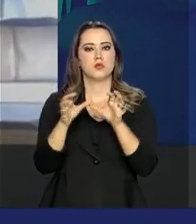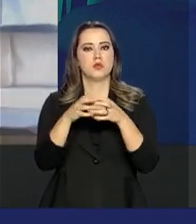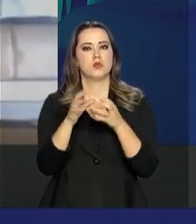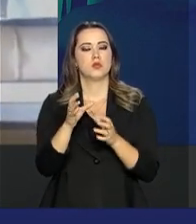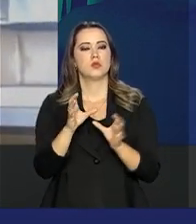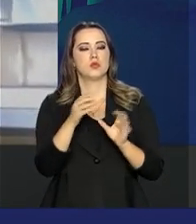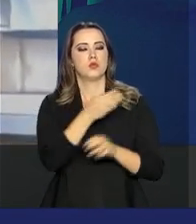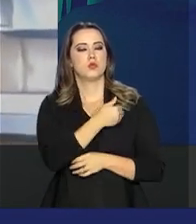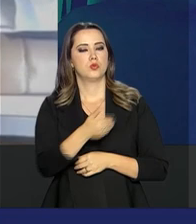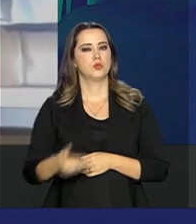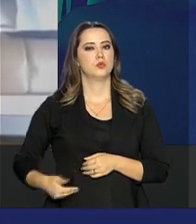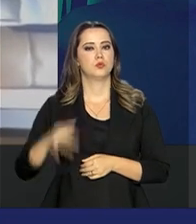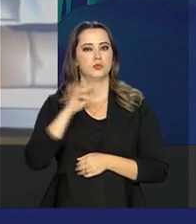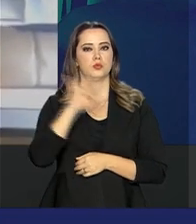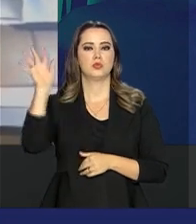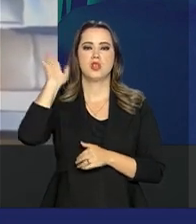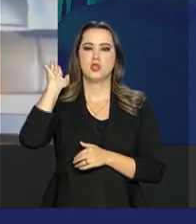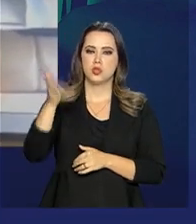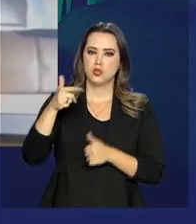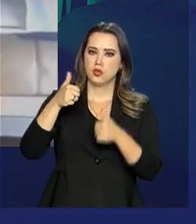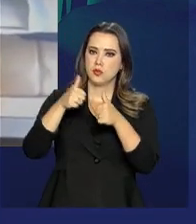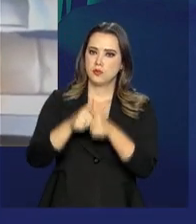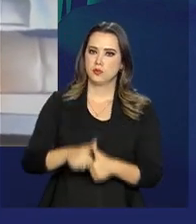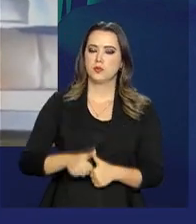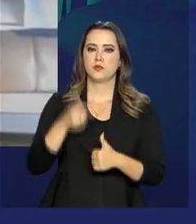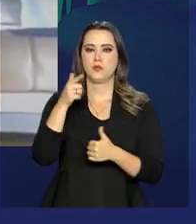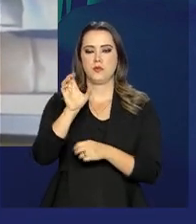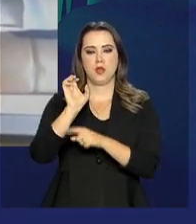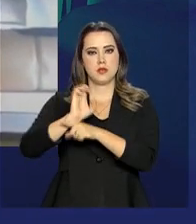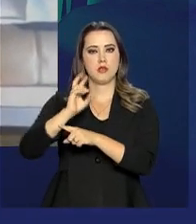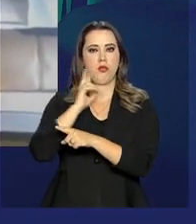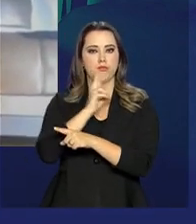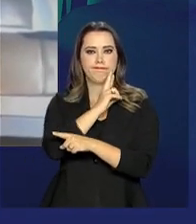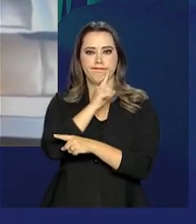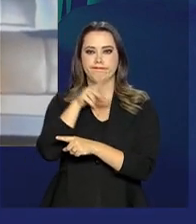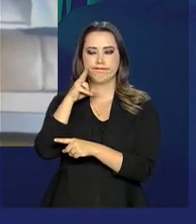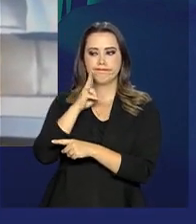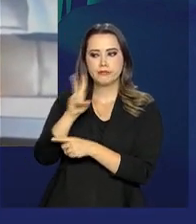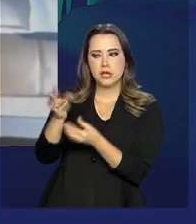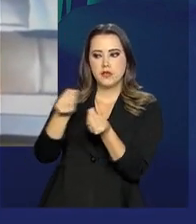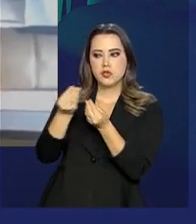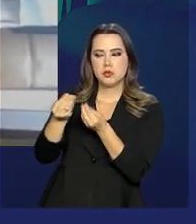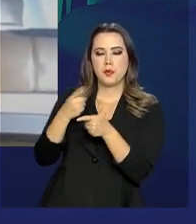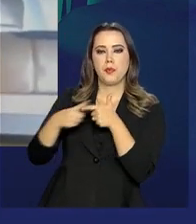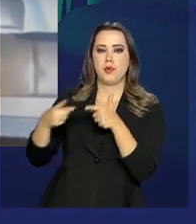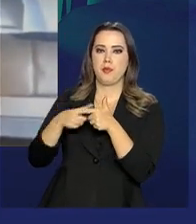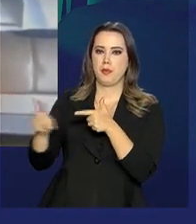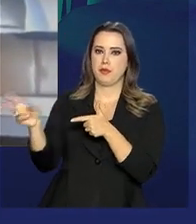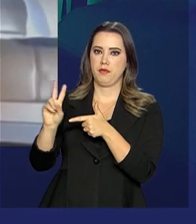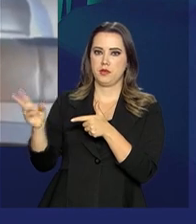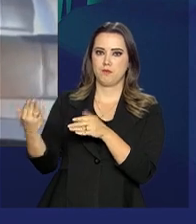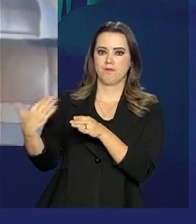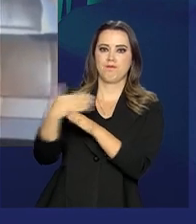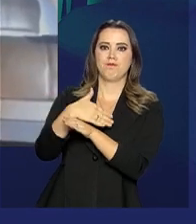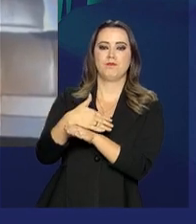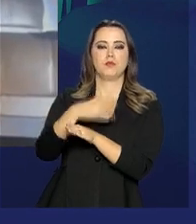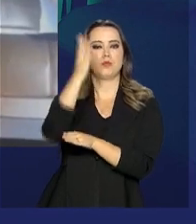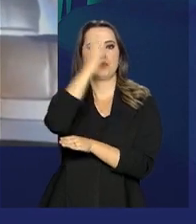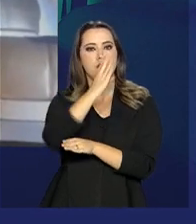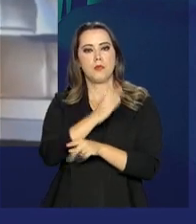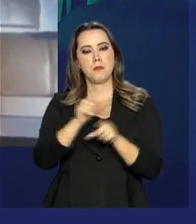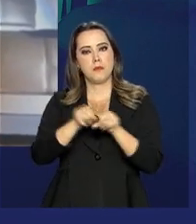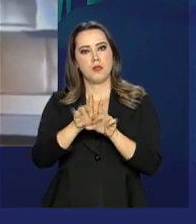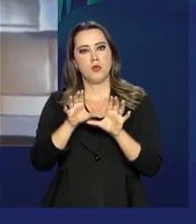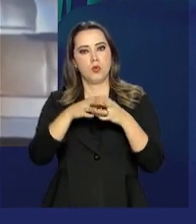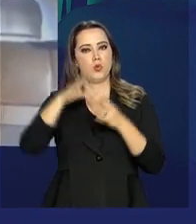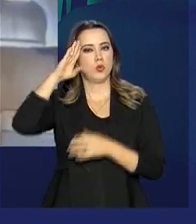do governo federal, que já está no estado acompanhando a situação dos migrantes venezuelanos. A ida da